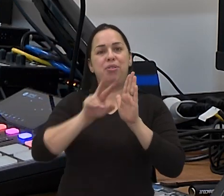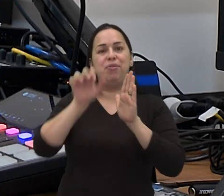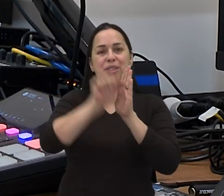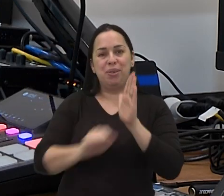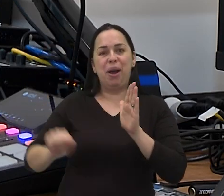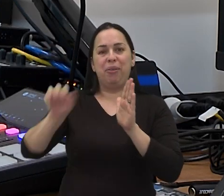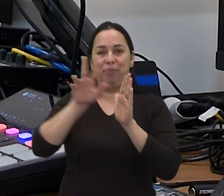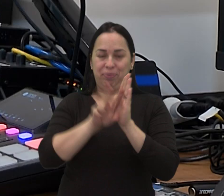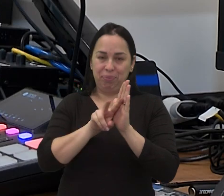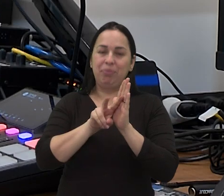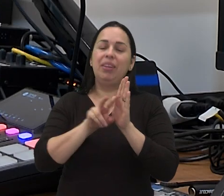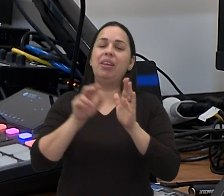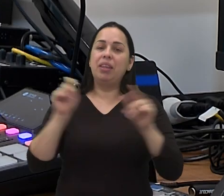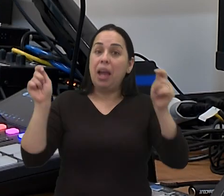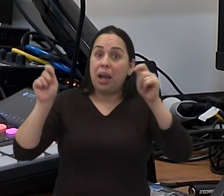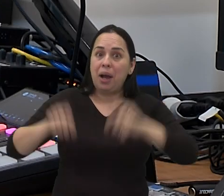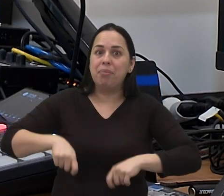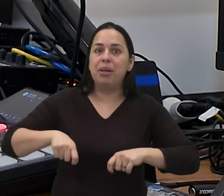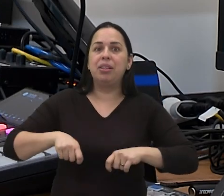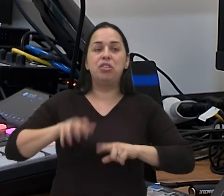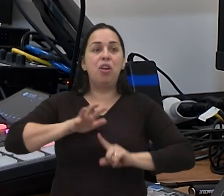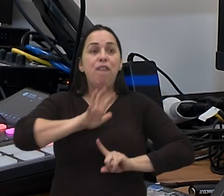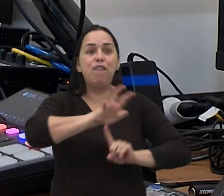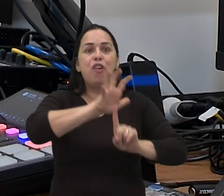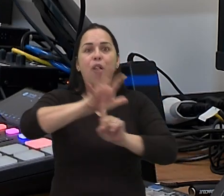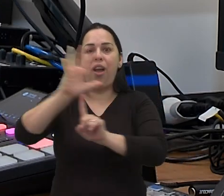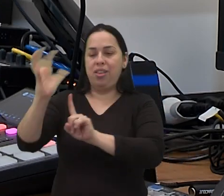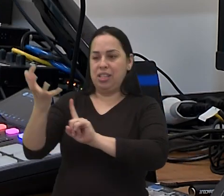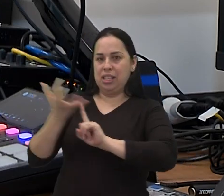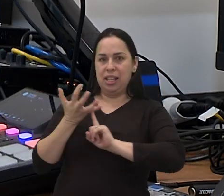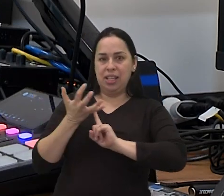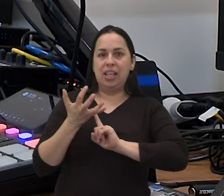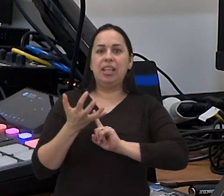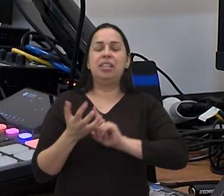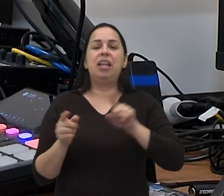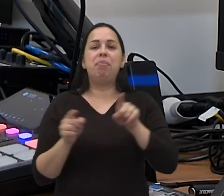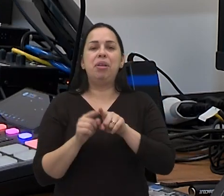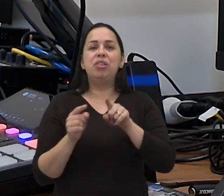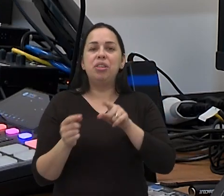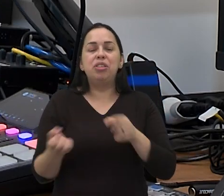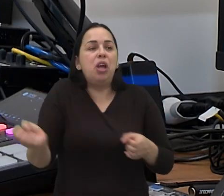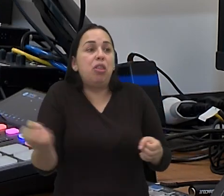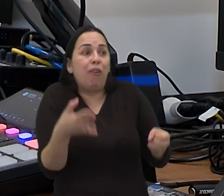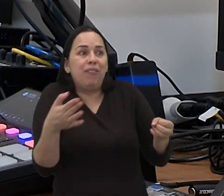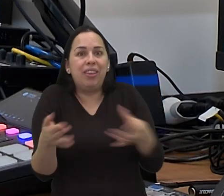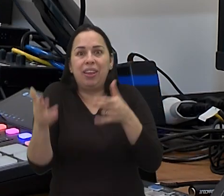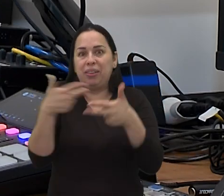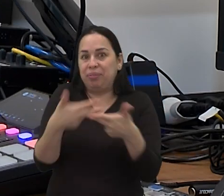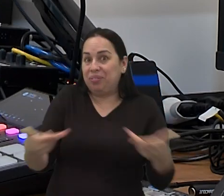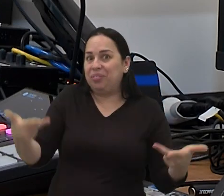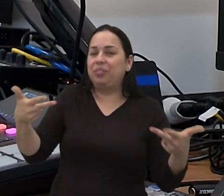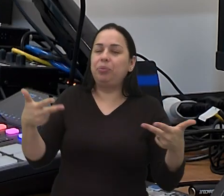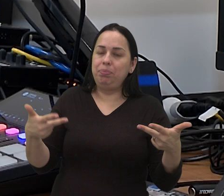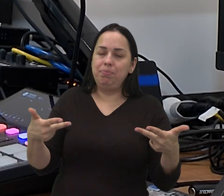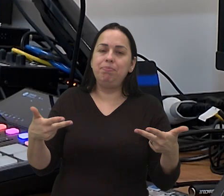Né? O audiovisual tem essa capacidade de influenciar pessoas, de criar tendências, né?